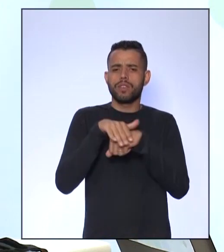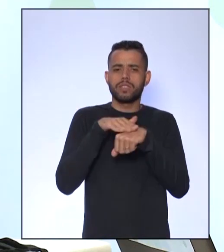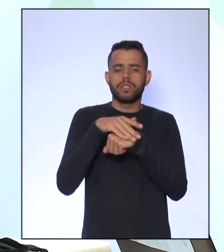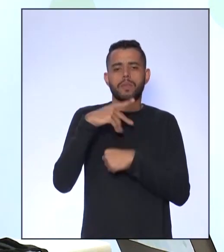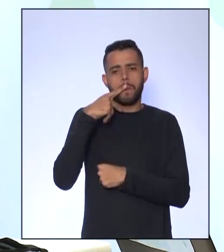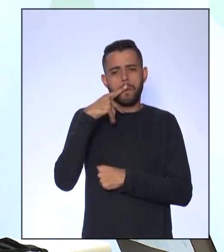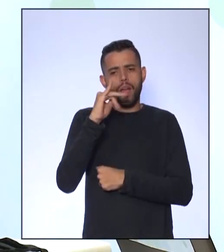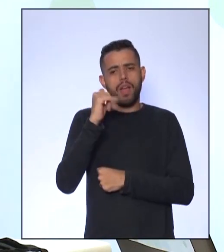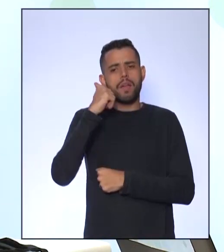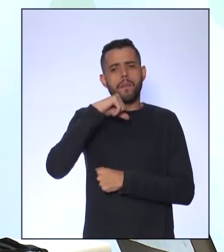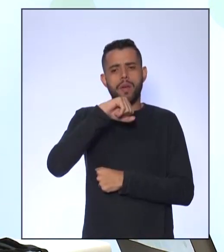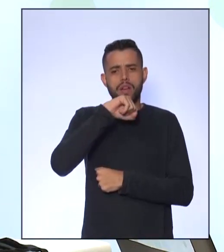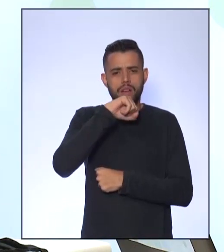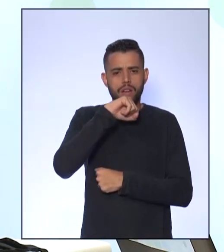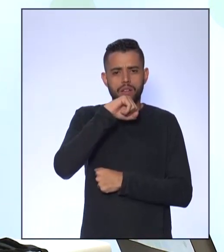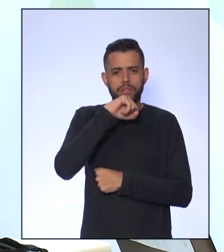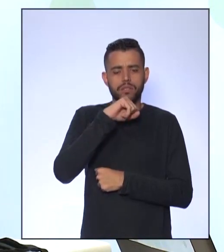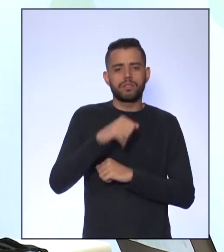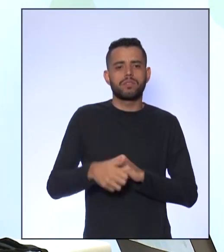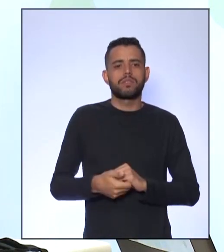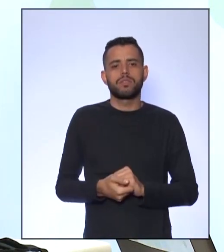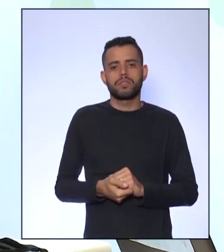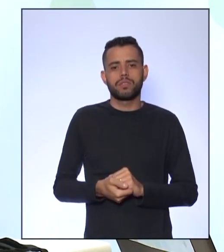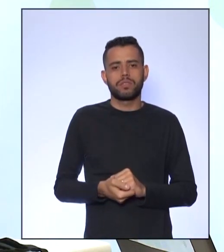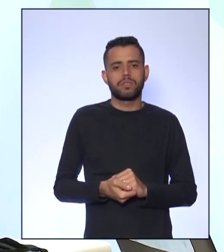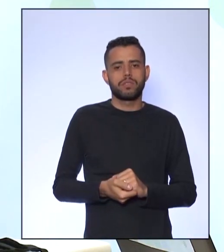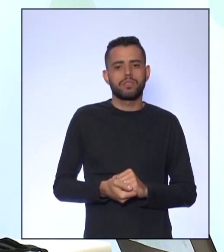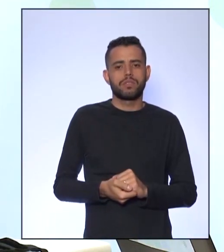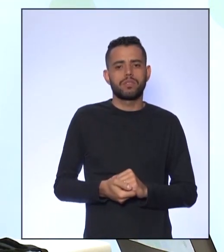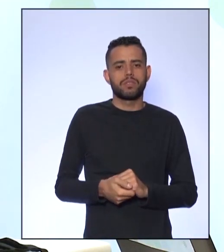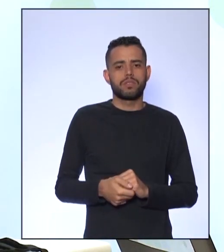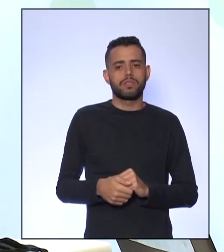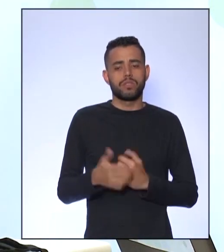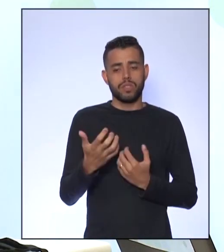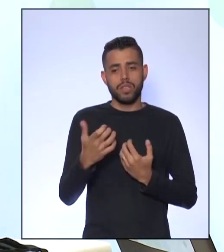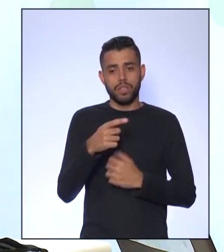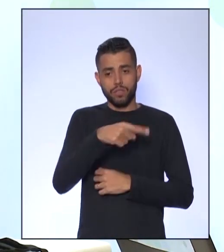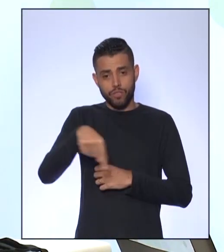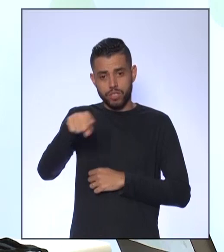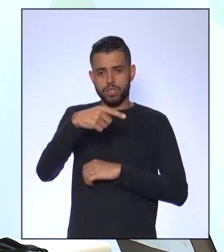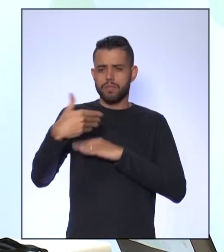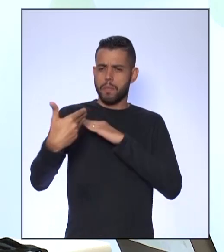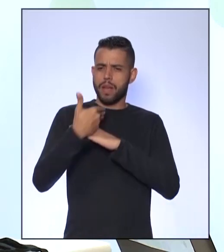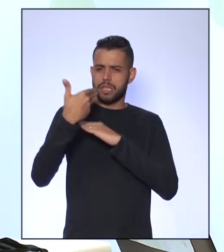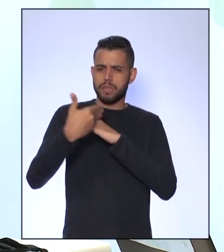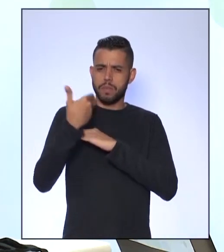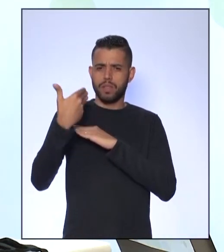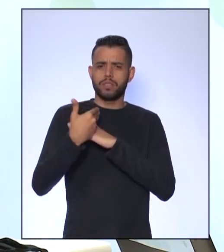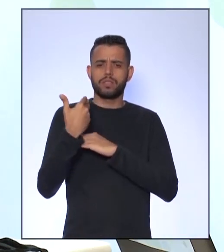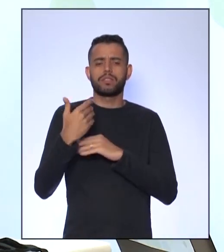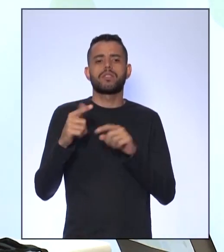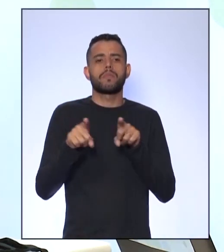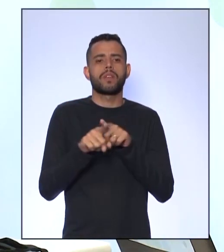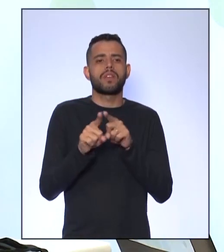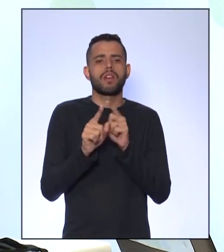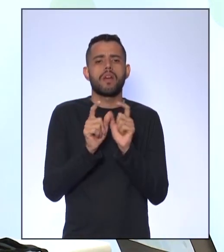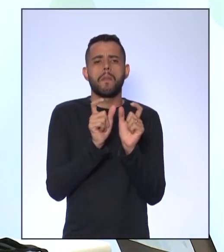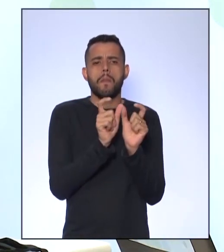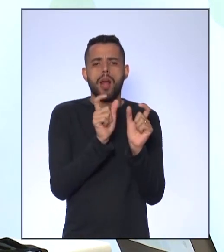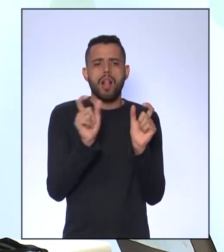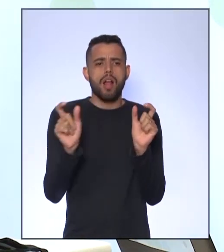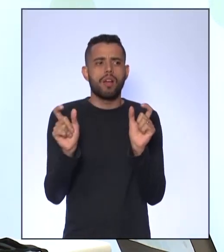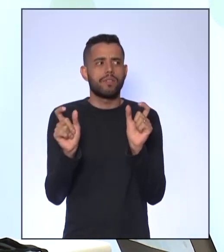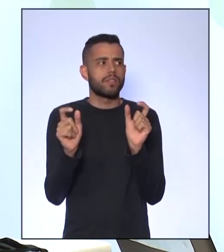mãe, se é muito pessoal. Eu gostaria da participação no chat de vocês e colocassem a palavra que vocês